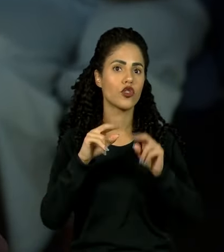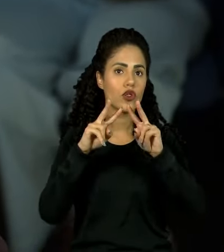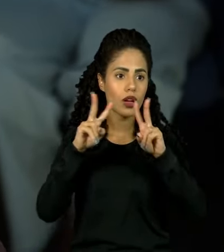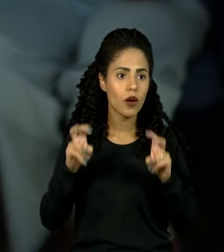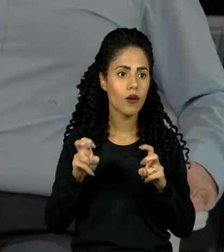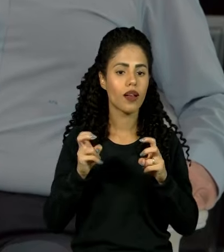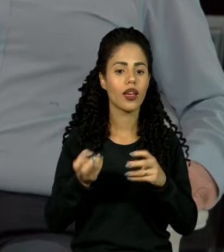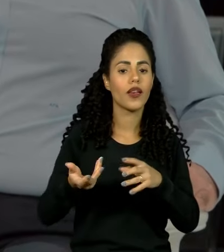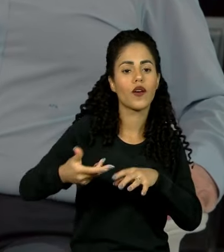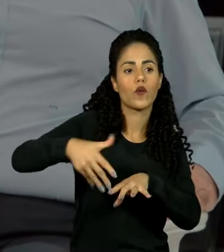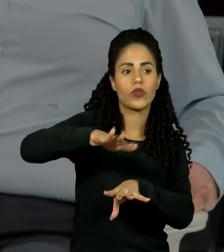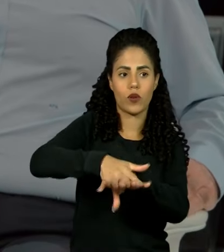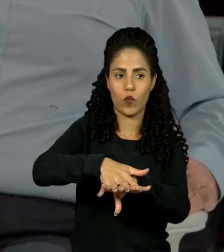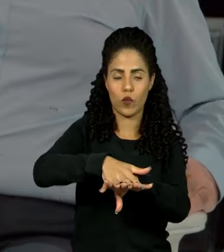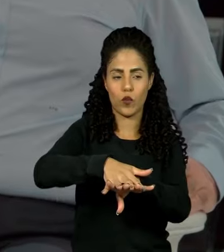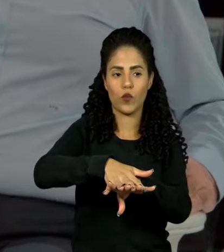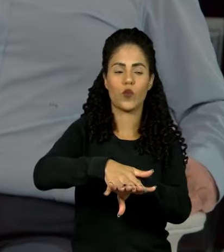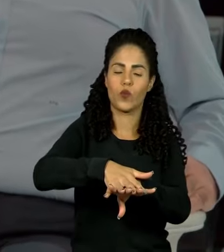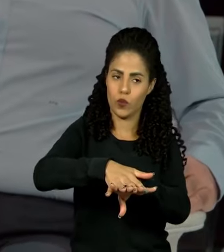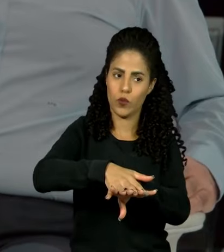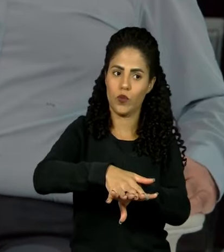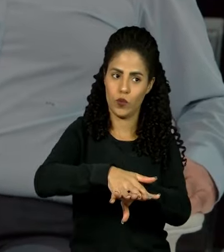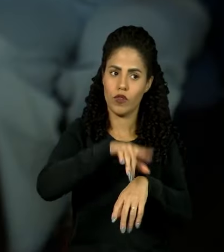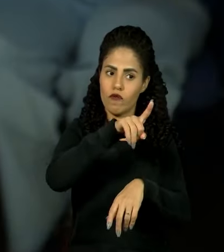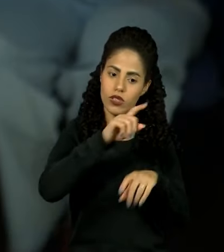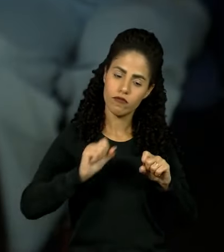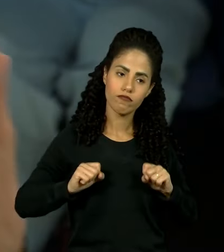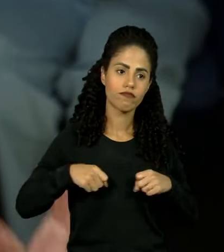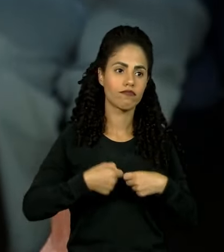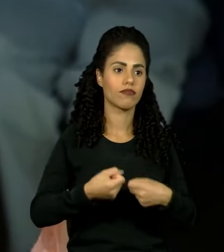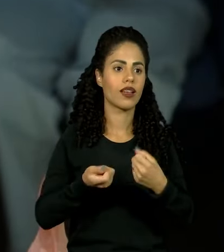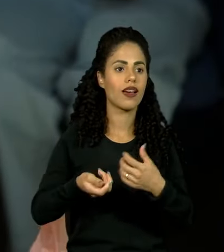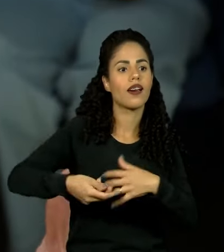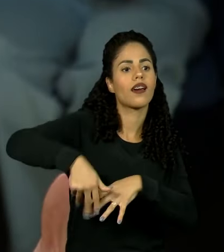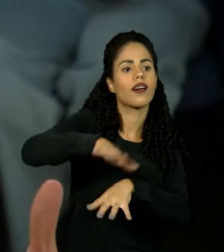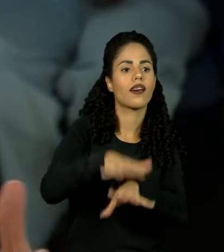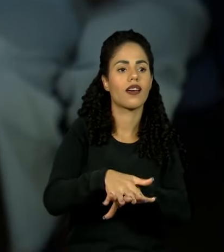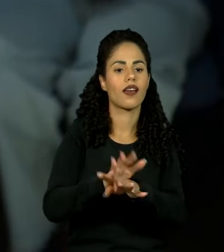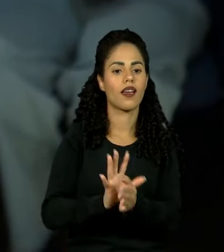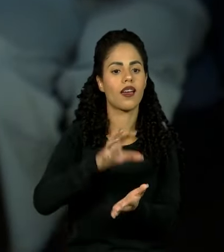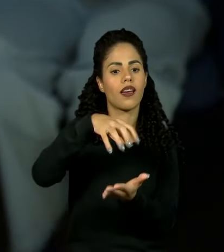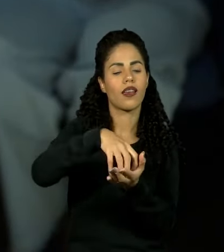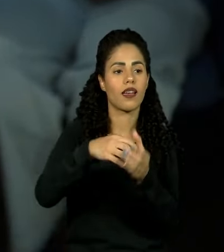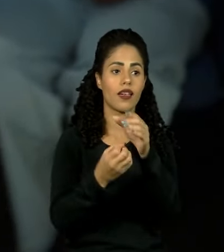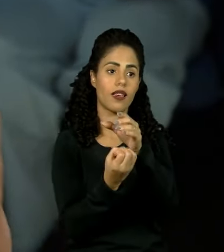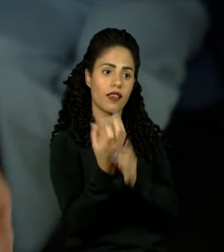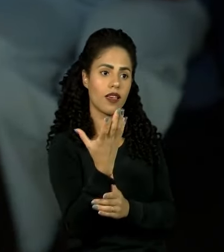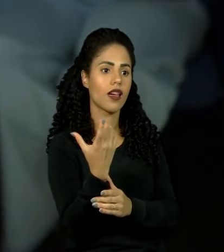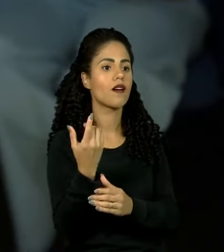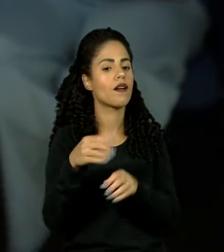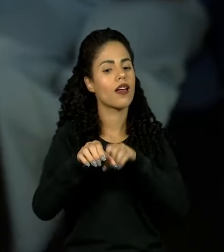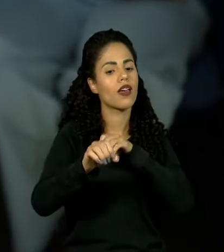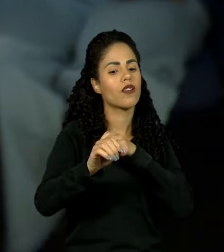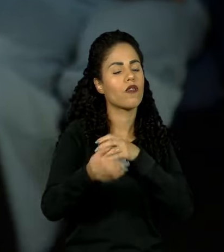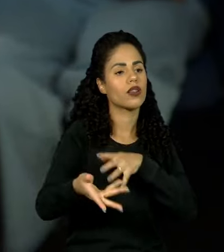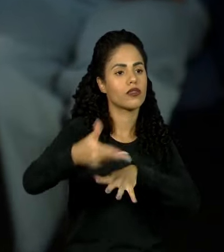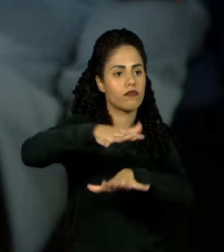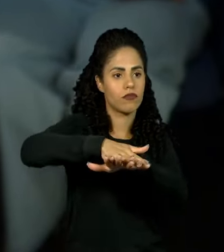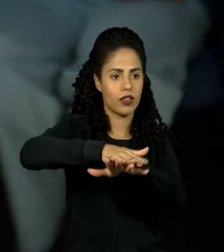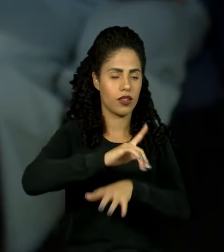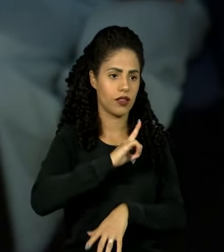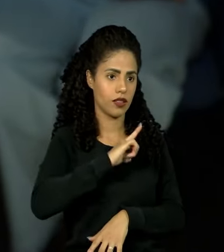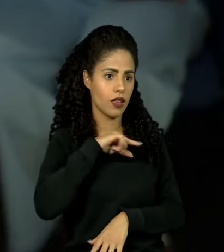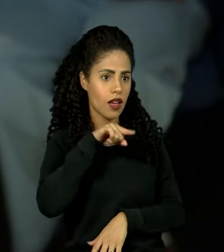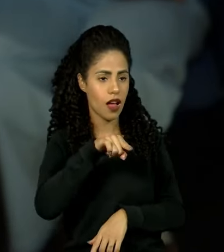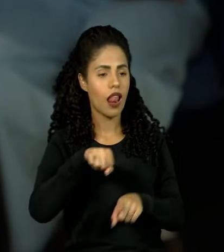da inclusão né Eh por sua iniciativa foi criado creio centro de referência né em educação inclusiva em inclusão